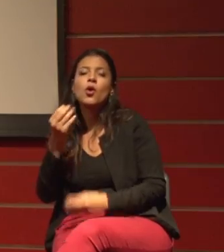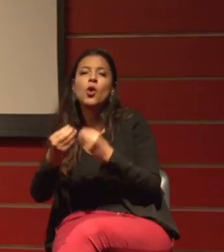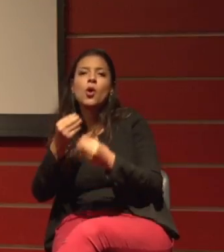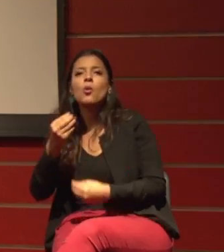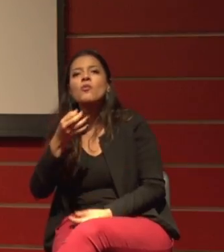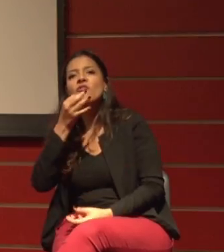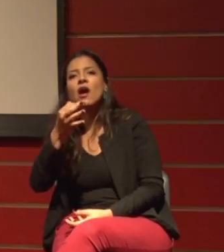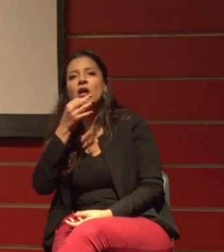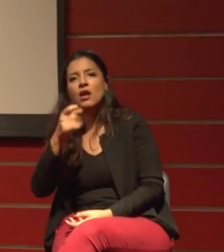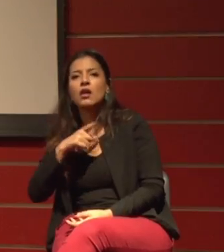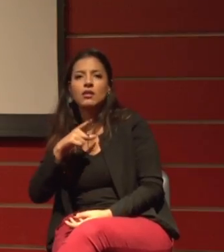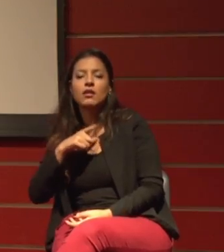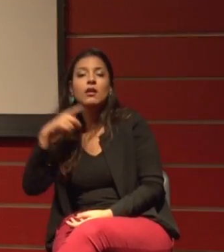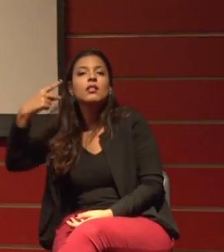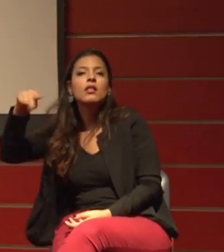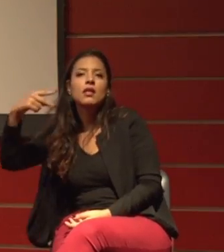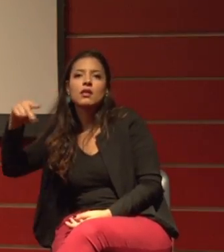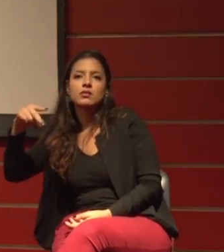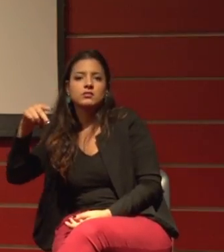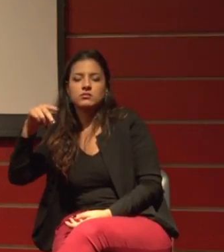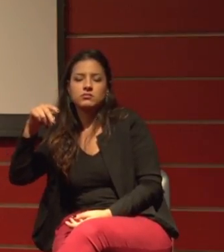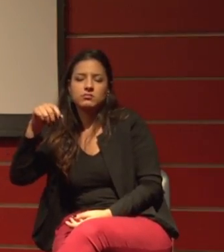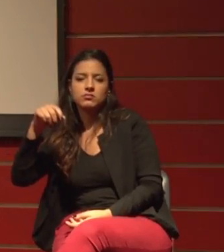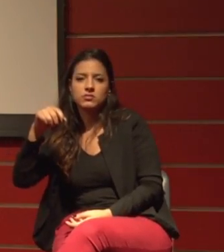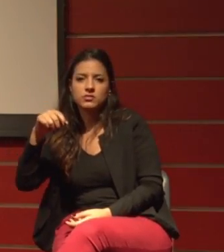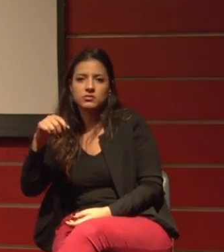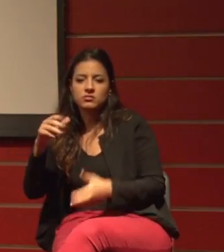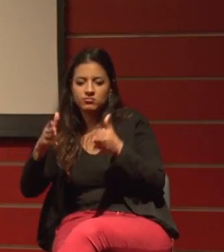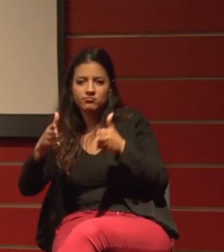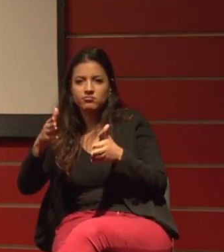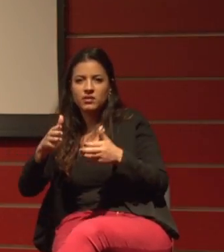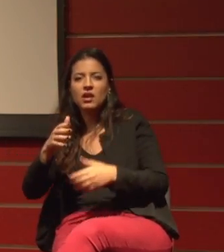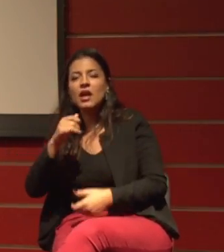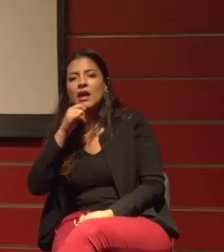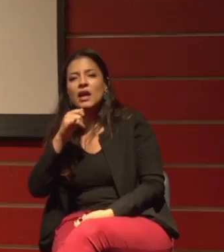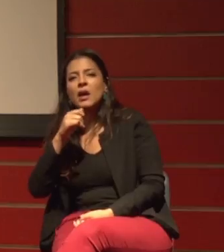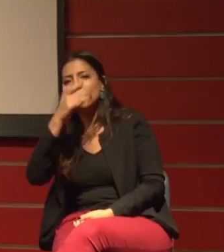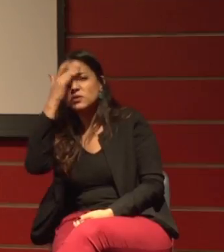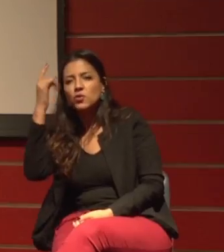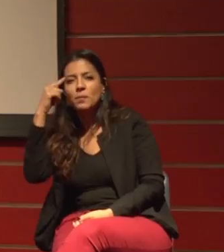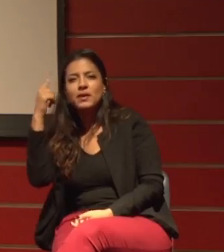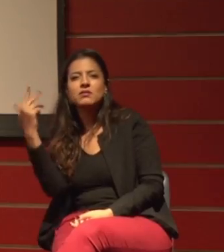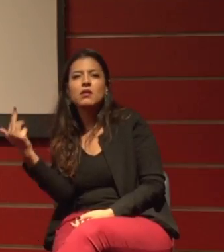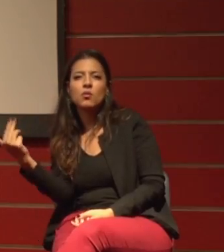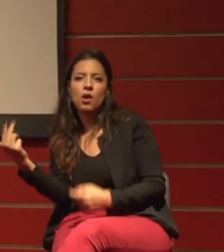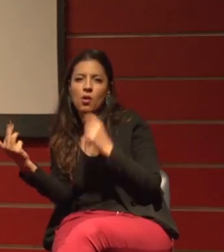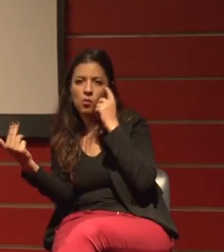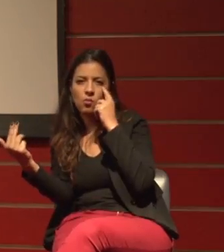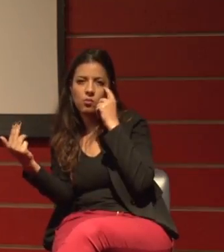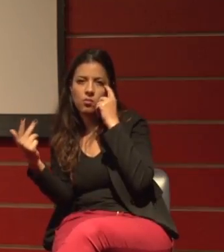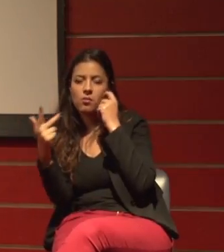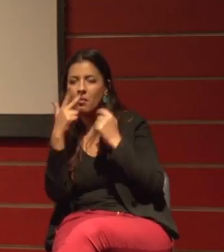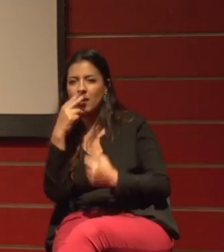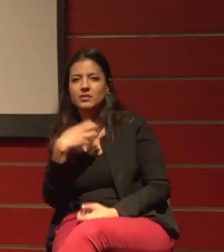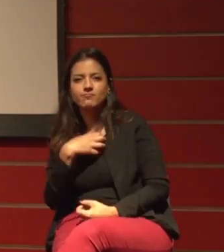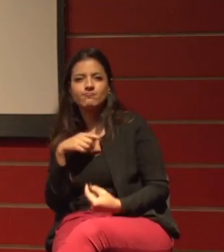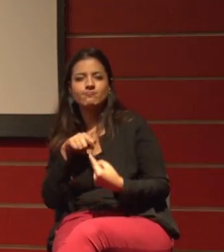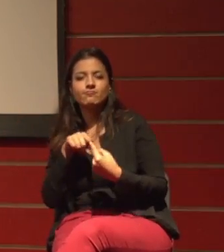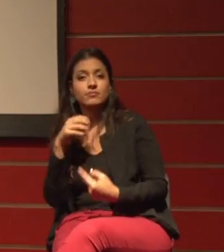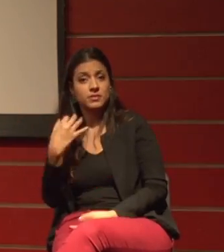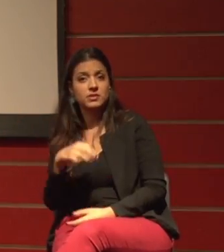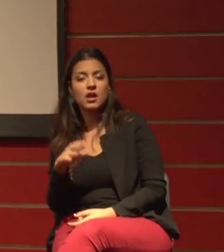conhece a versão dele dos fatos então para uma pessoa que pensa como ele ela se identifica ele tá